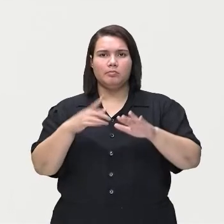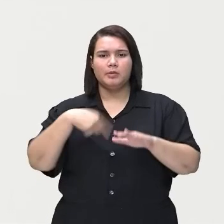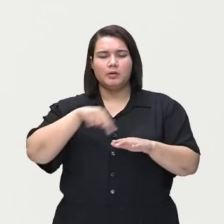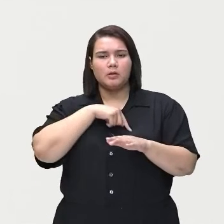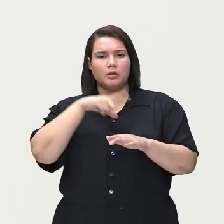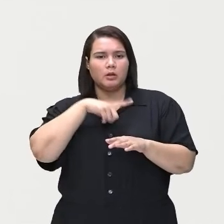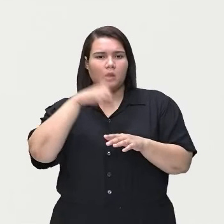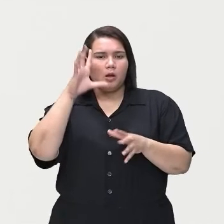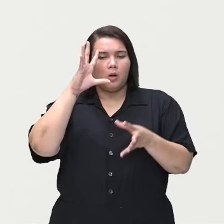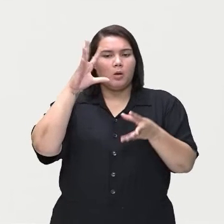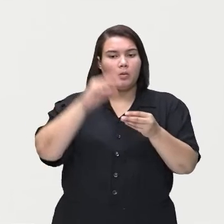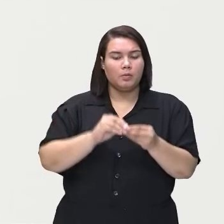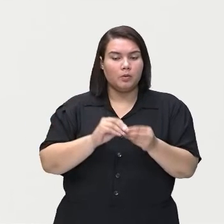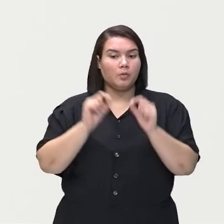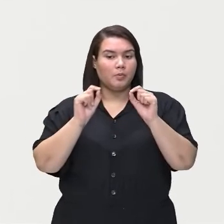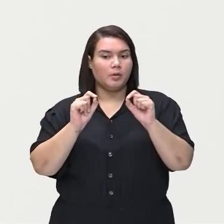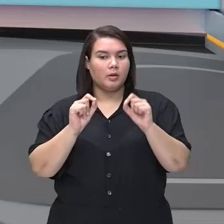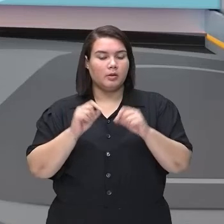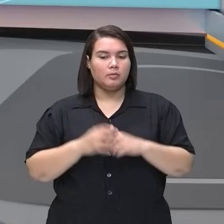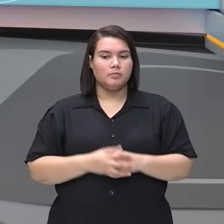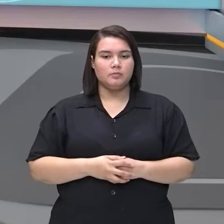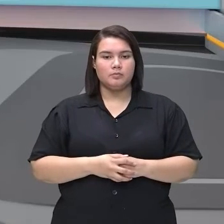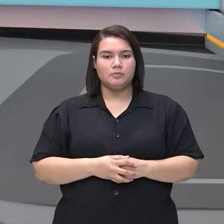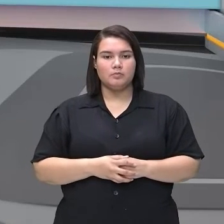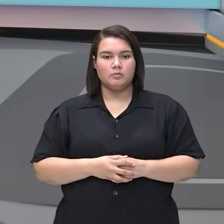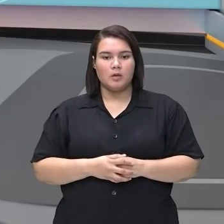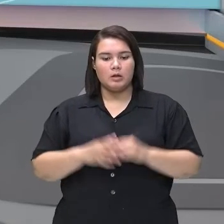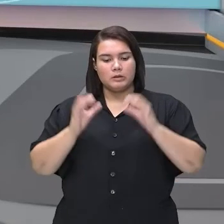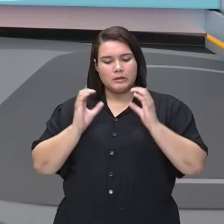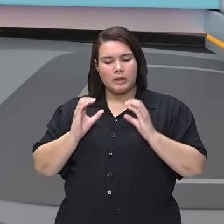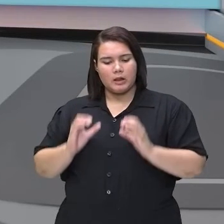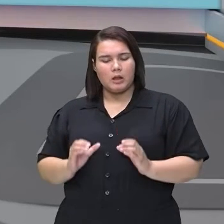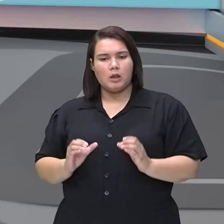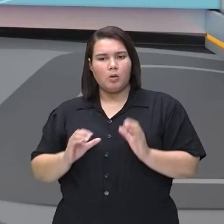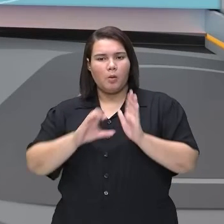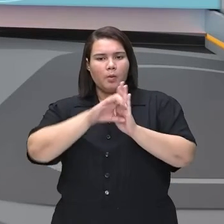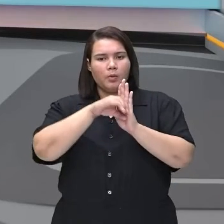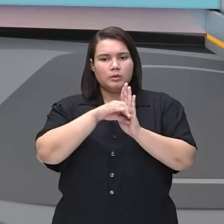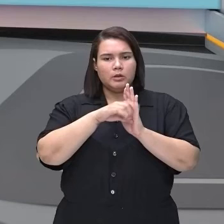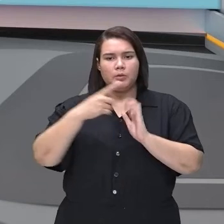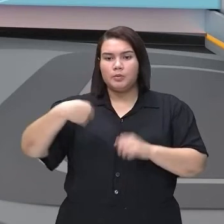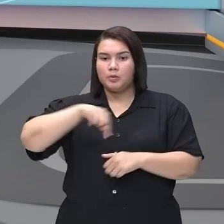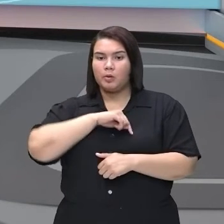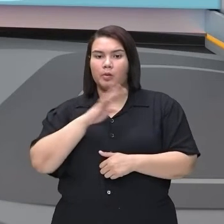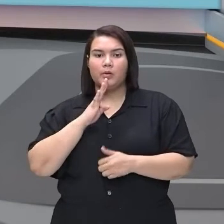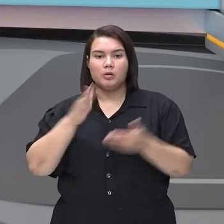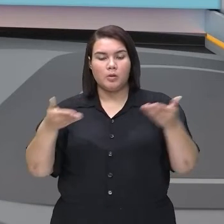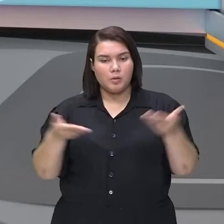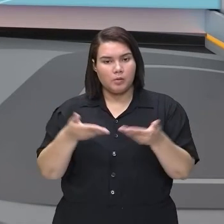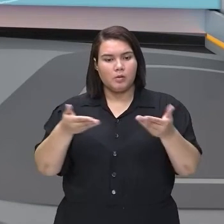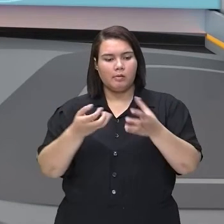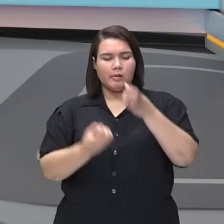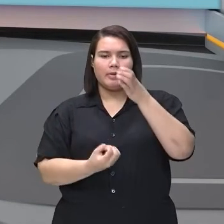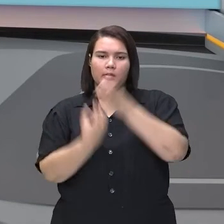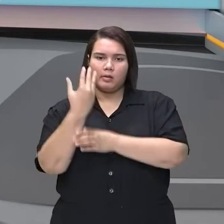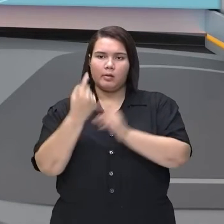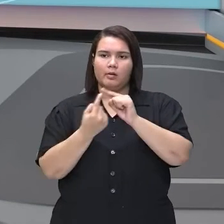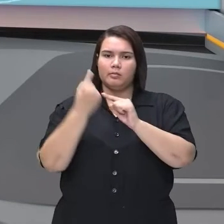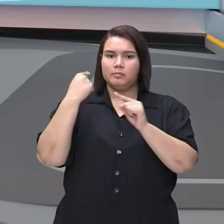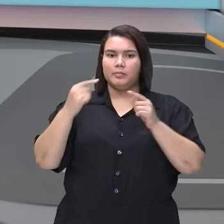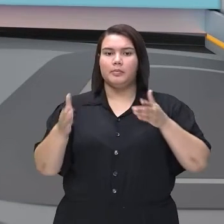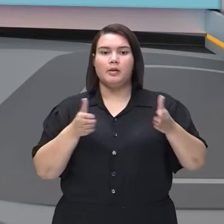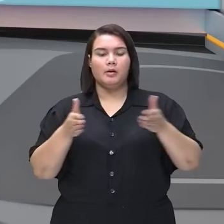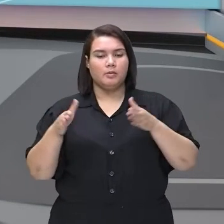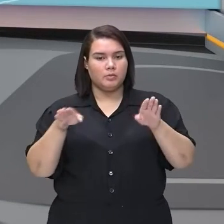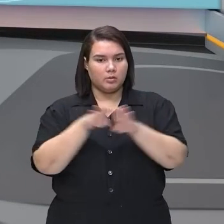o próprio conceito de cidadania que nós conhecemos hoje, ele surge lá nesse